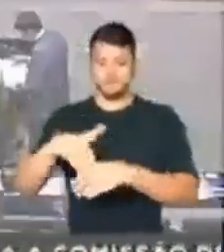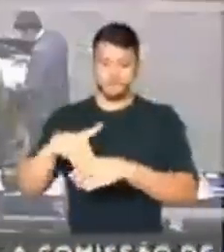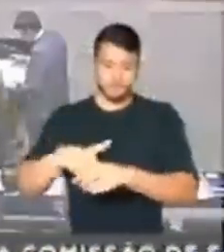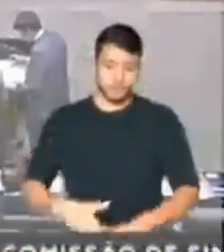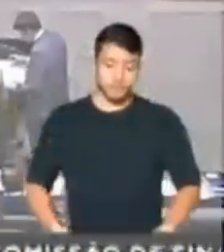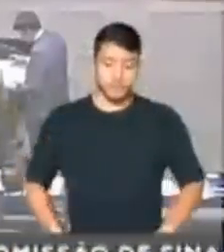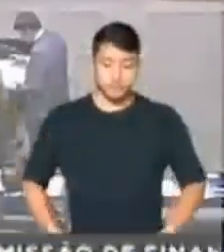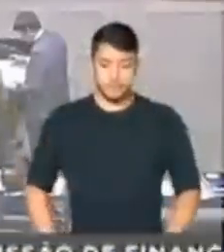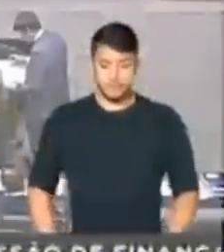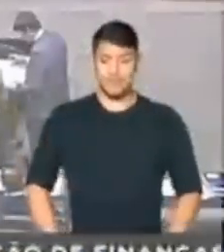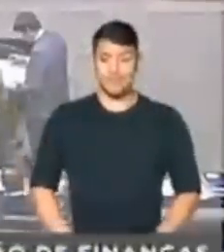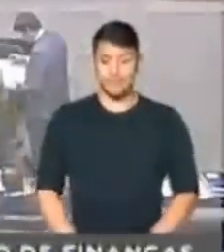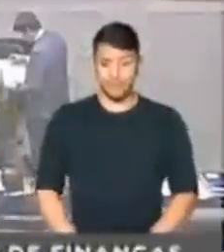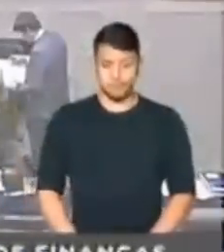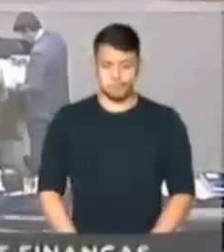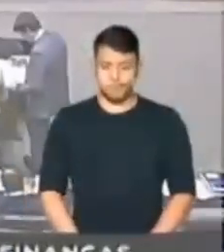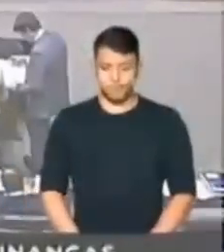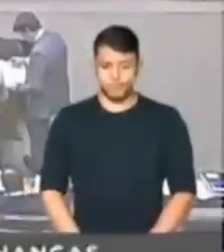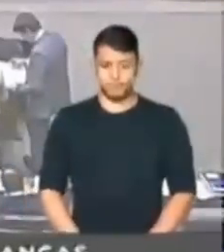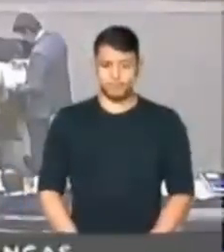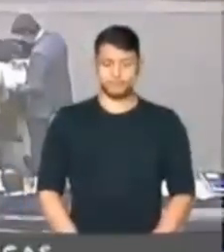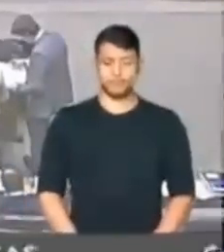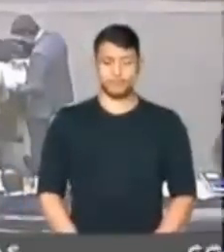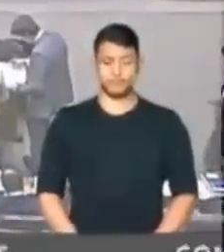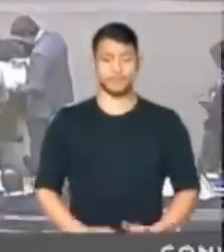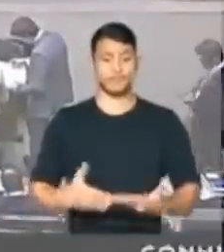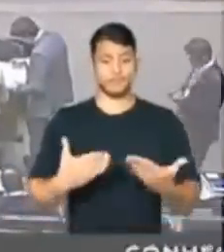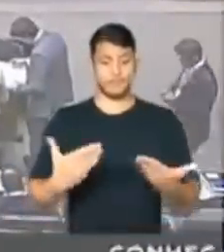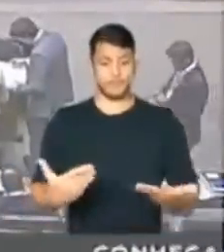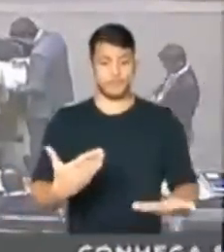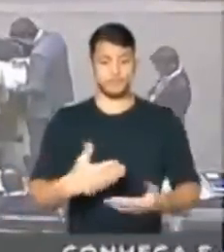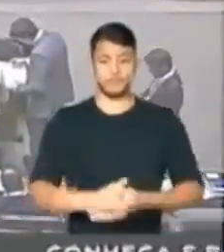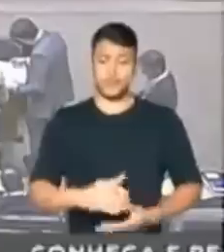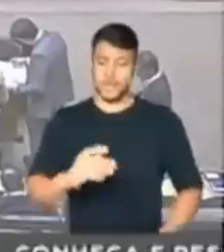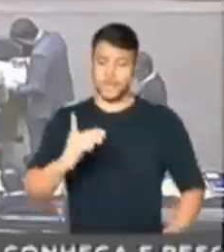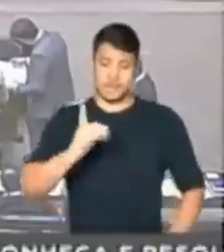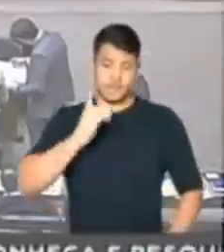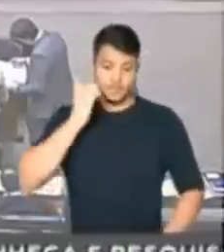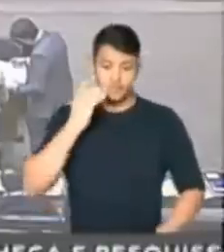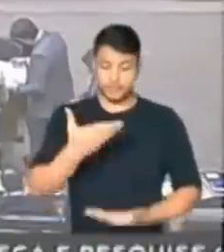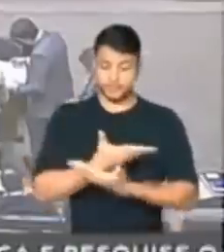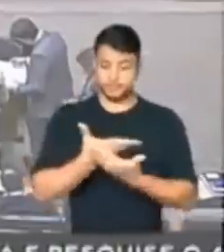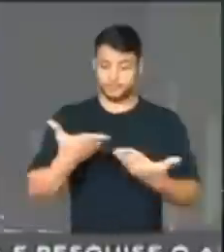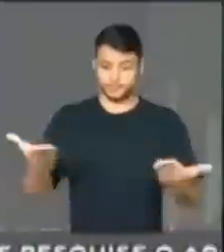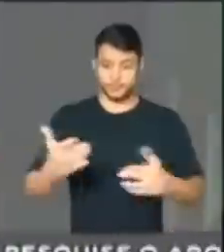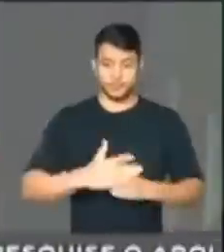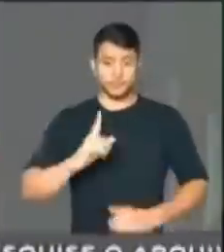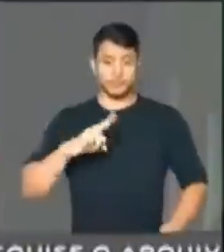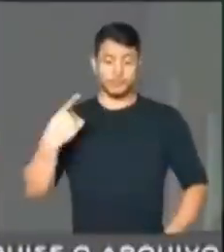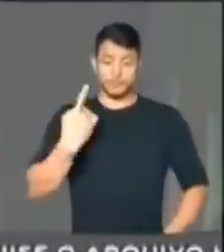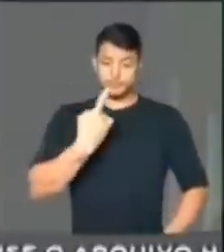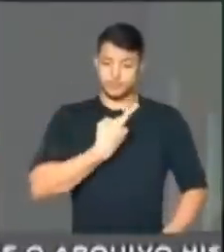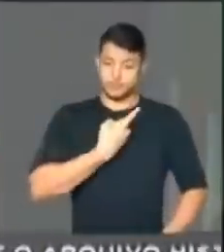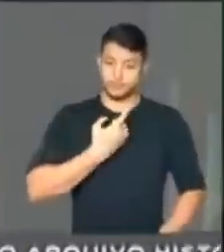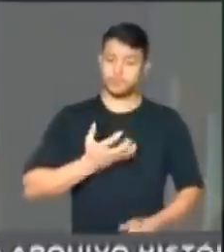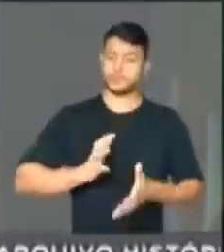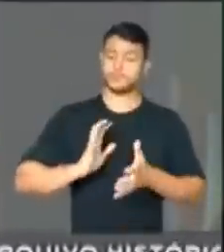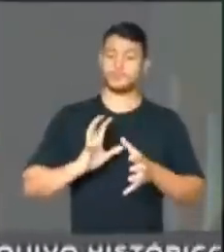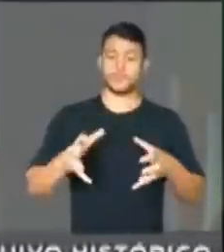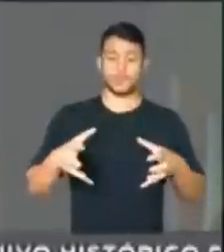senhoras deputadas, a bancada do Partido dos Trabalhadores está em obstrução.